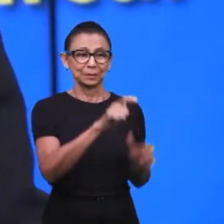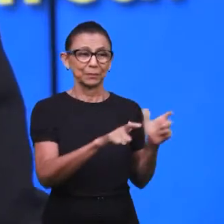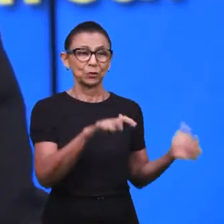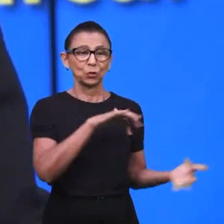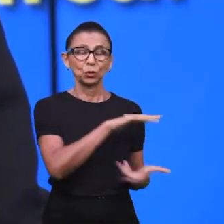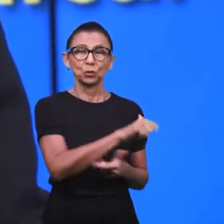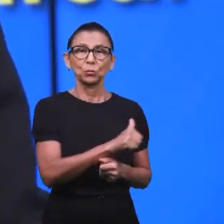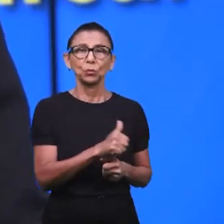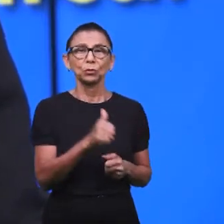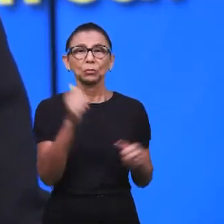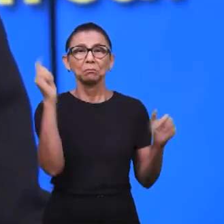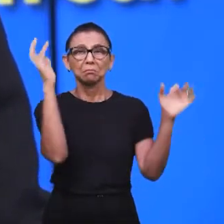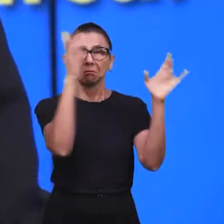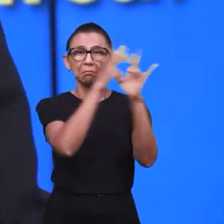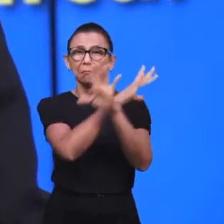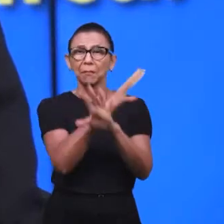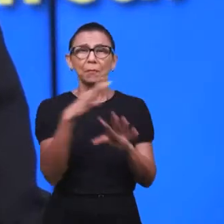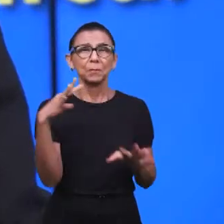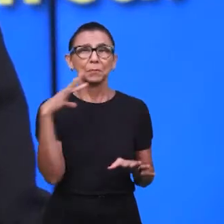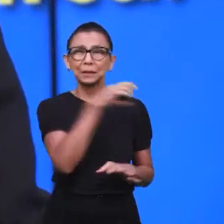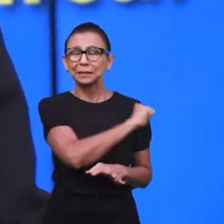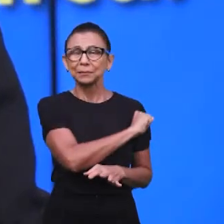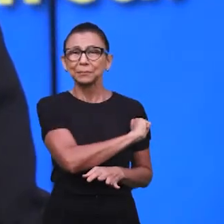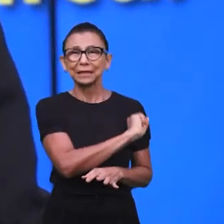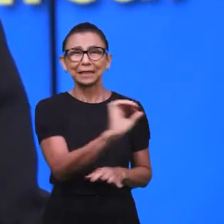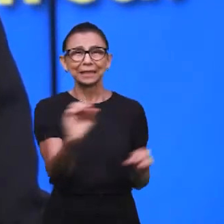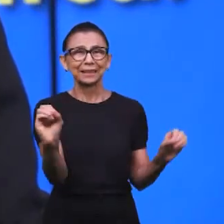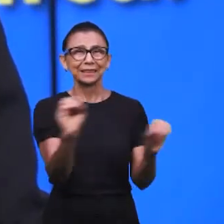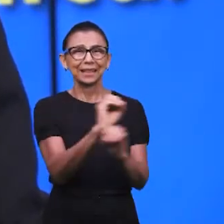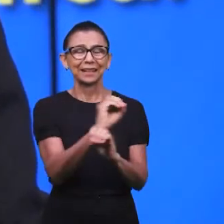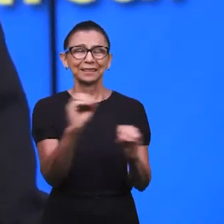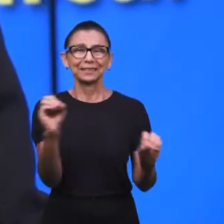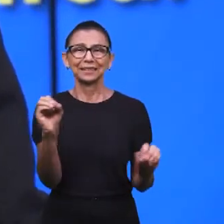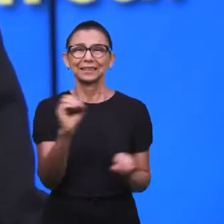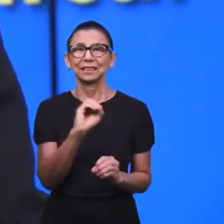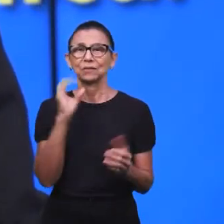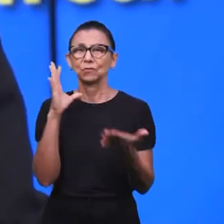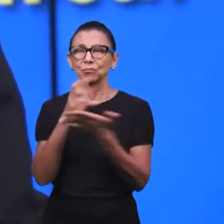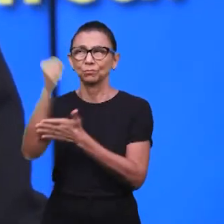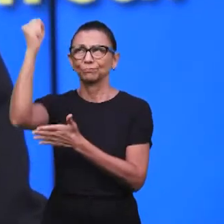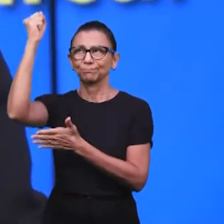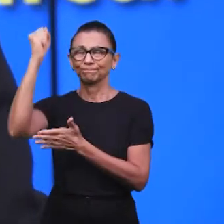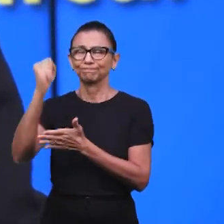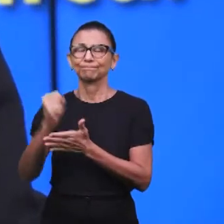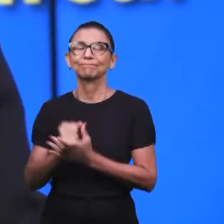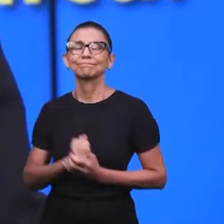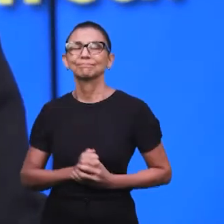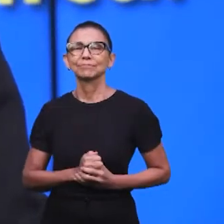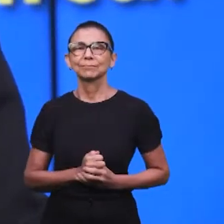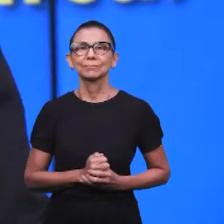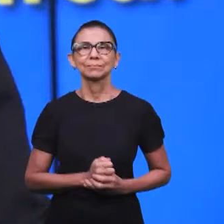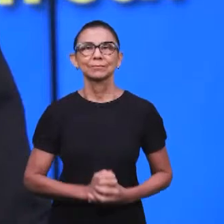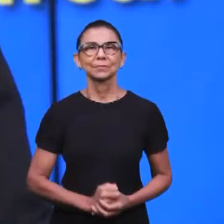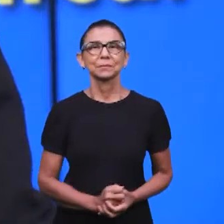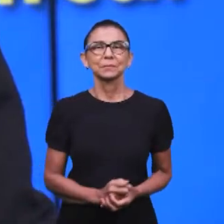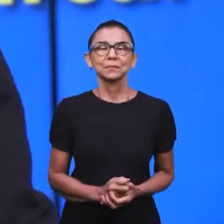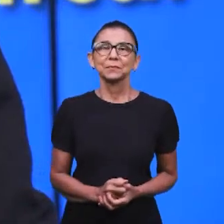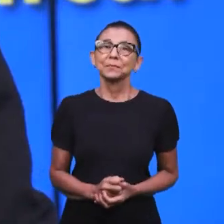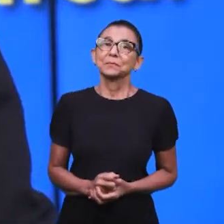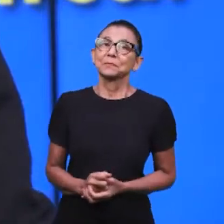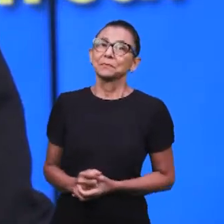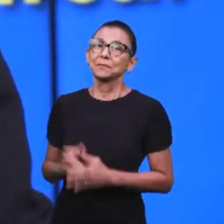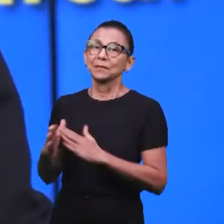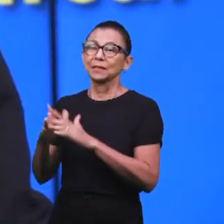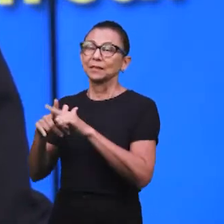não vai perceber quando a igreja for arrebatada para o encontro com o Senhor nas nuvens. Muito bem colocado na